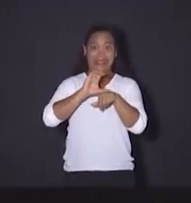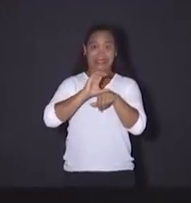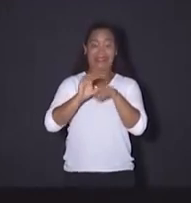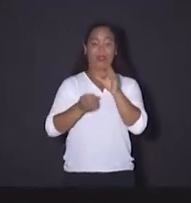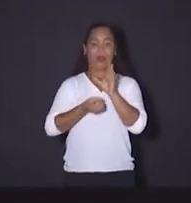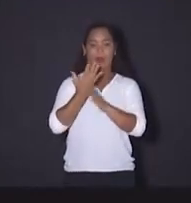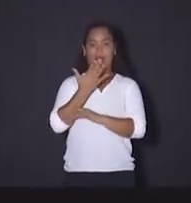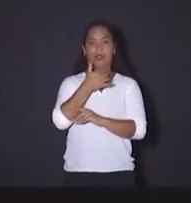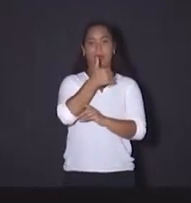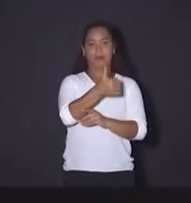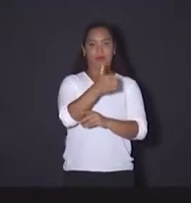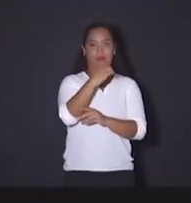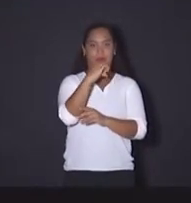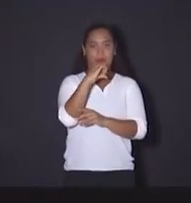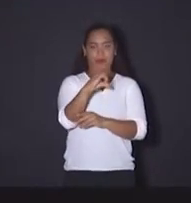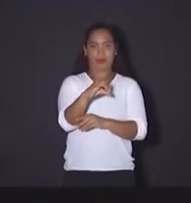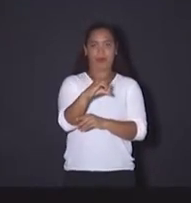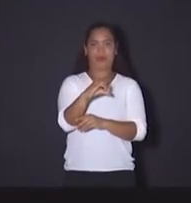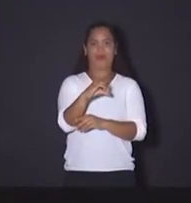em